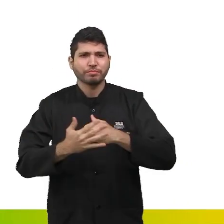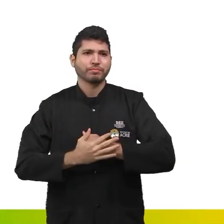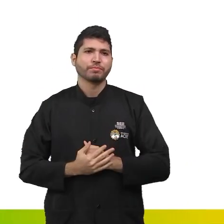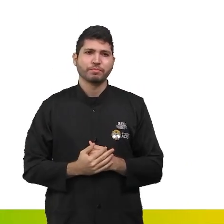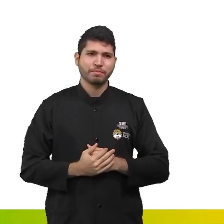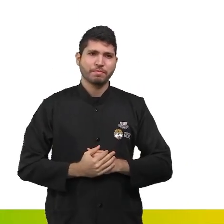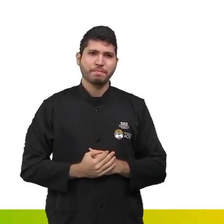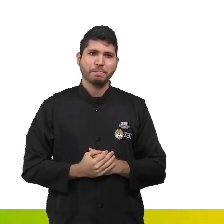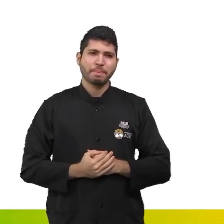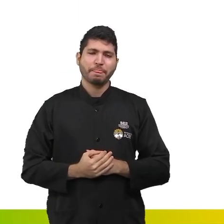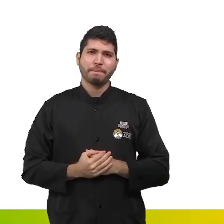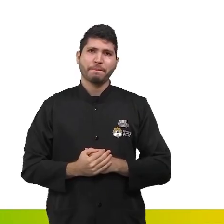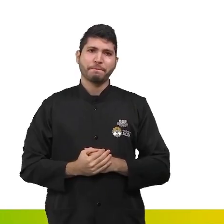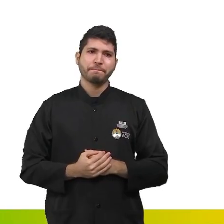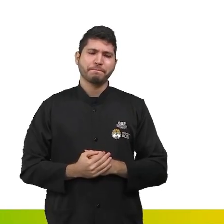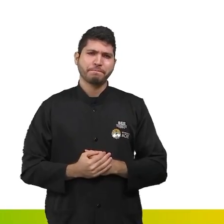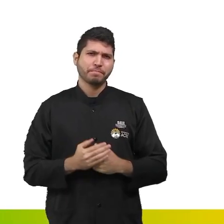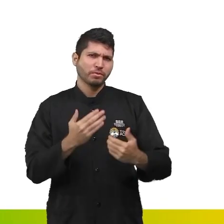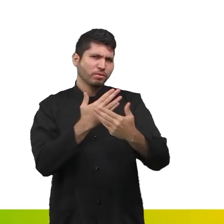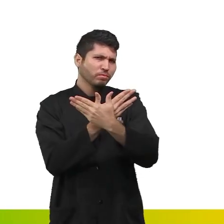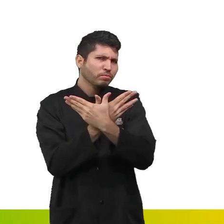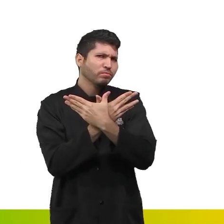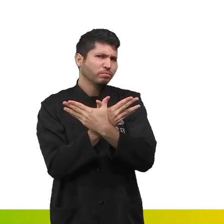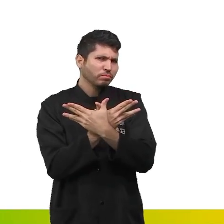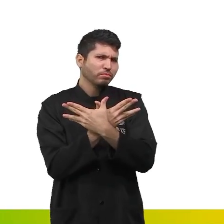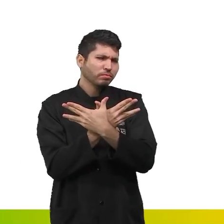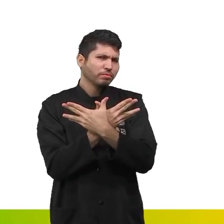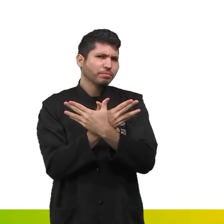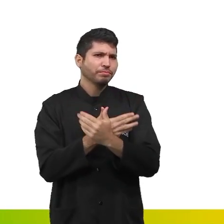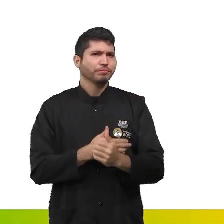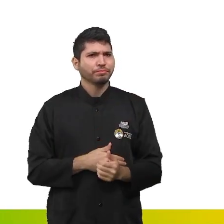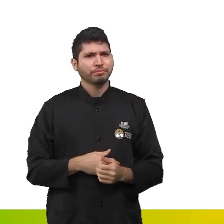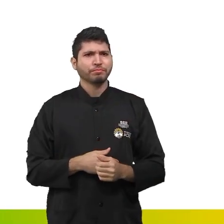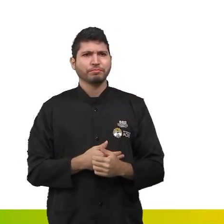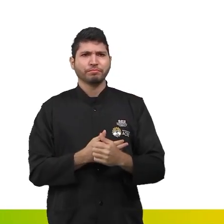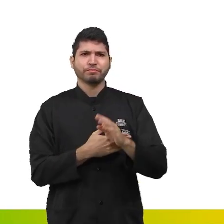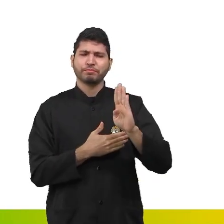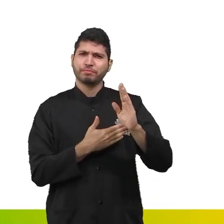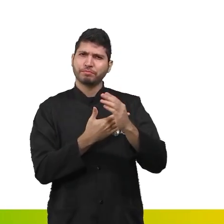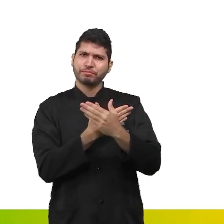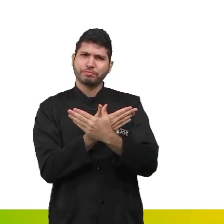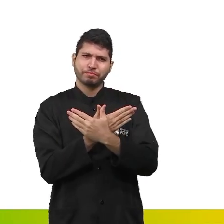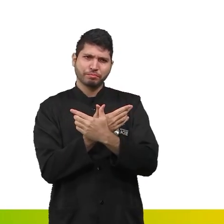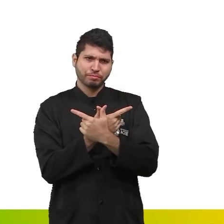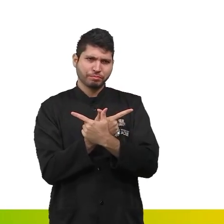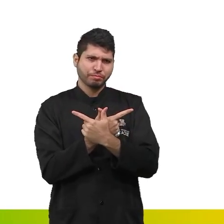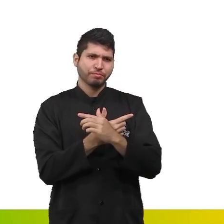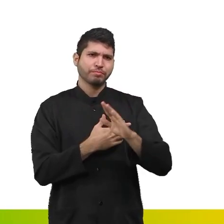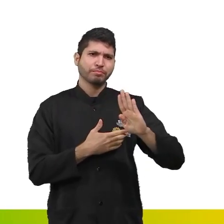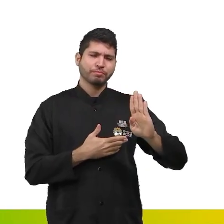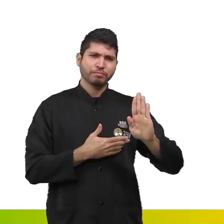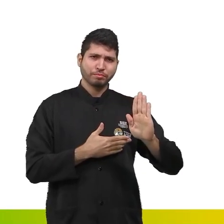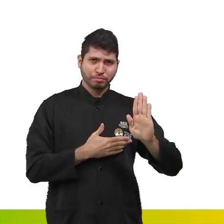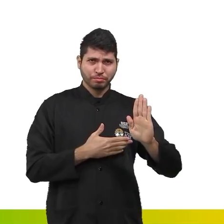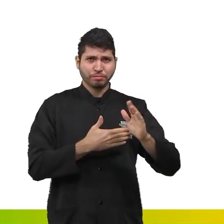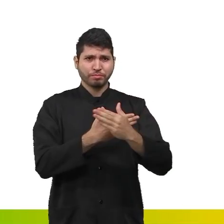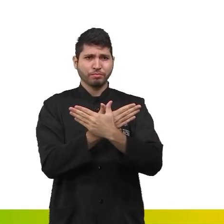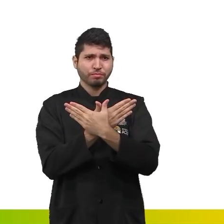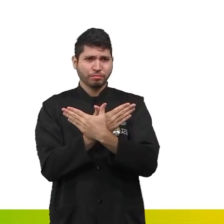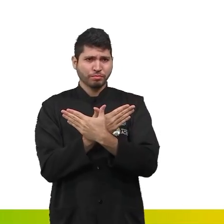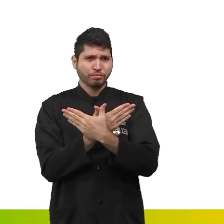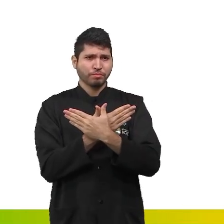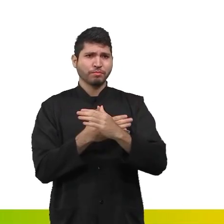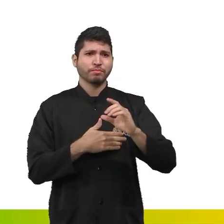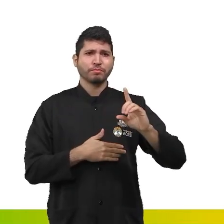Seria a letra A, o povo Inca? B, o povo Maia? C, o povo Azteca? D, o